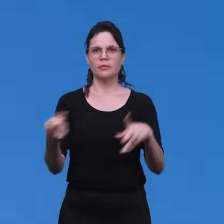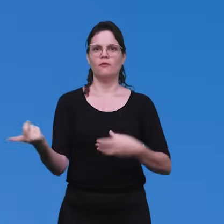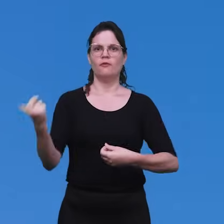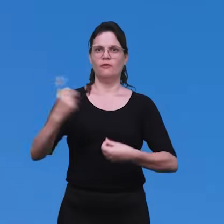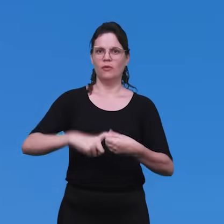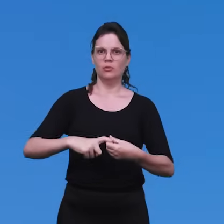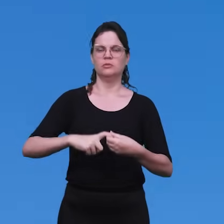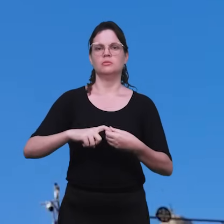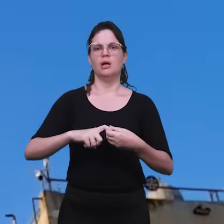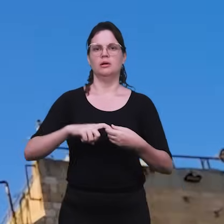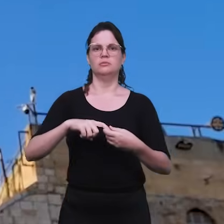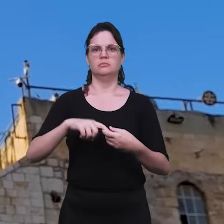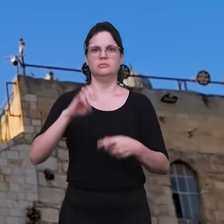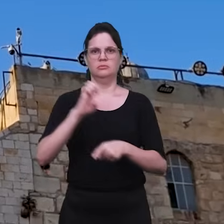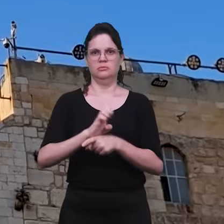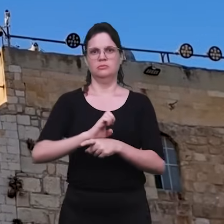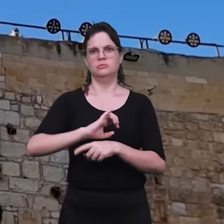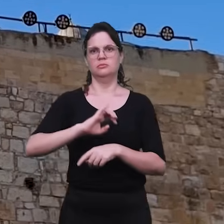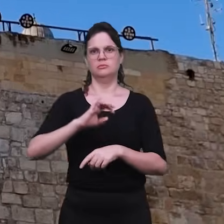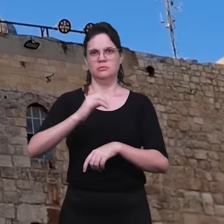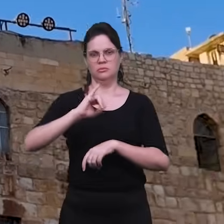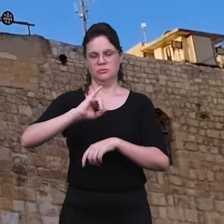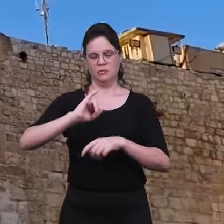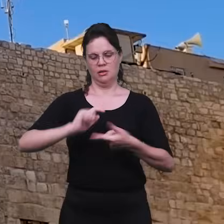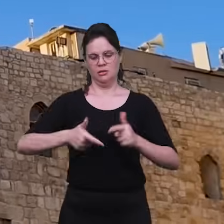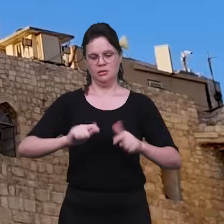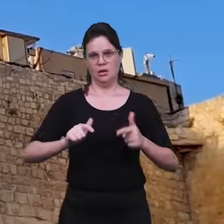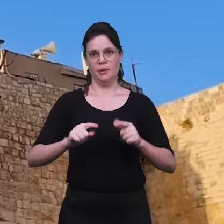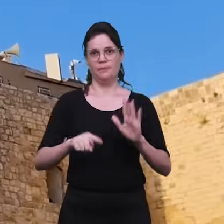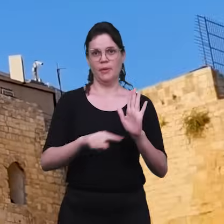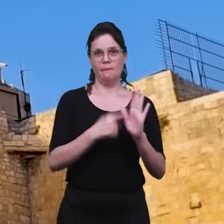dos hebreus. Durante a Primeira Guerra, em